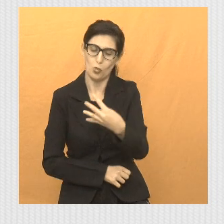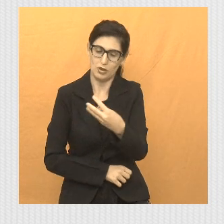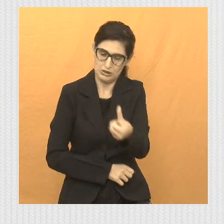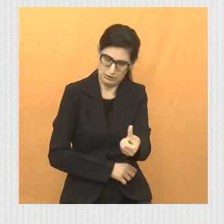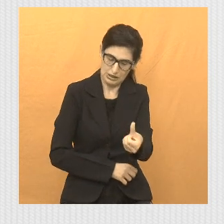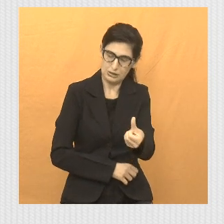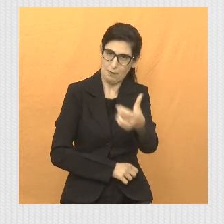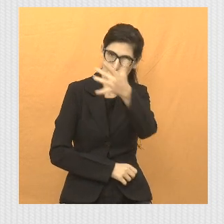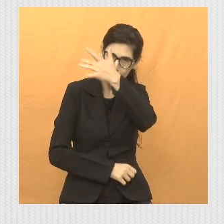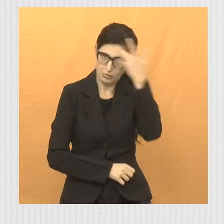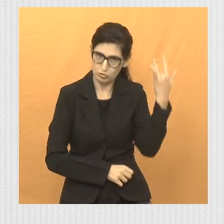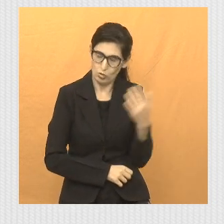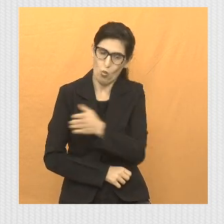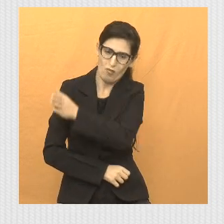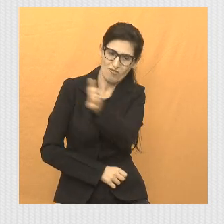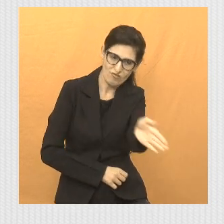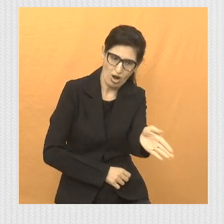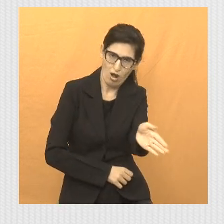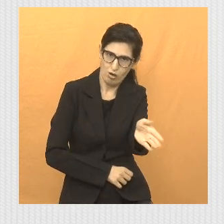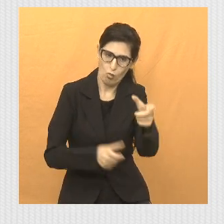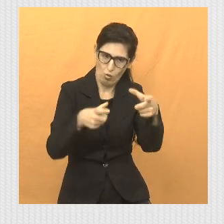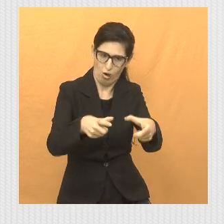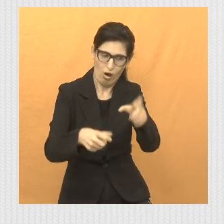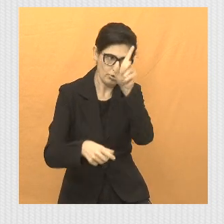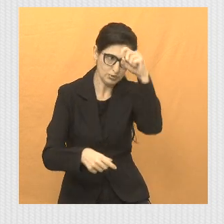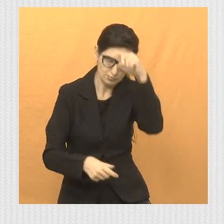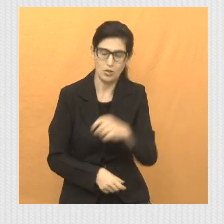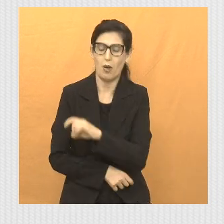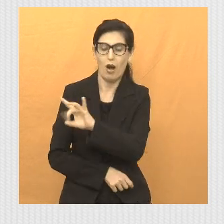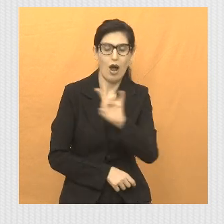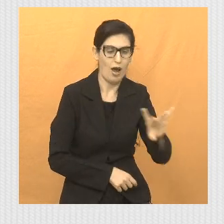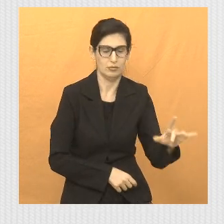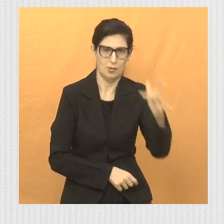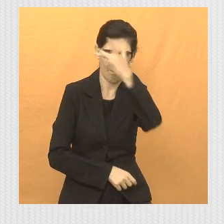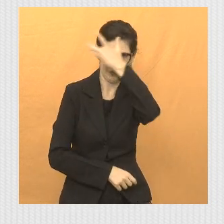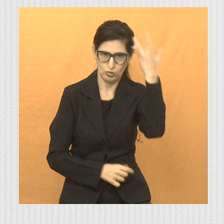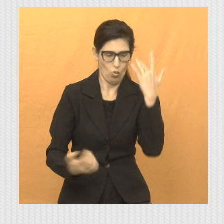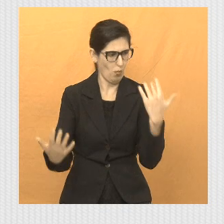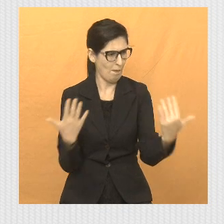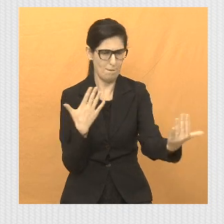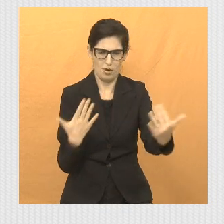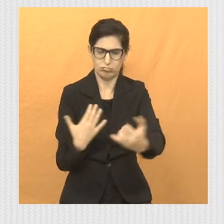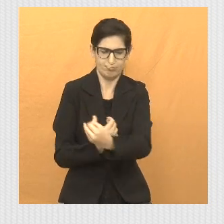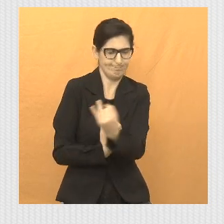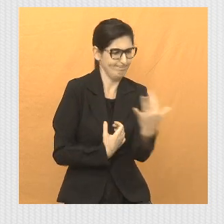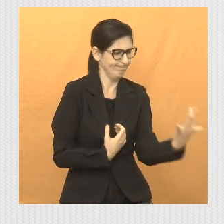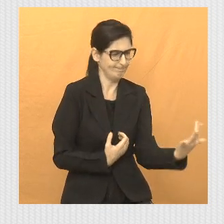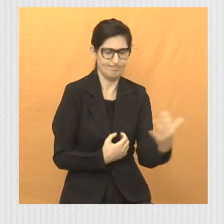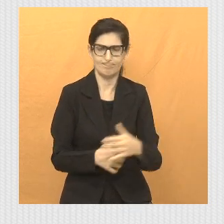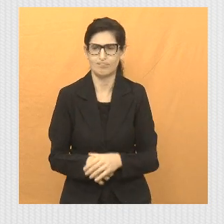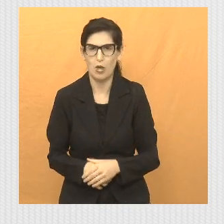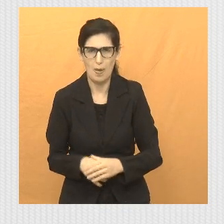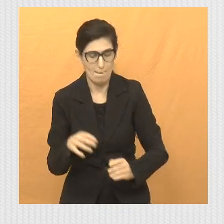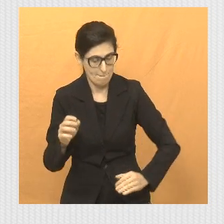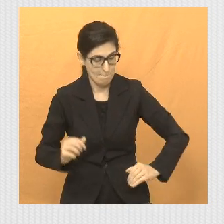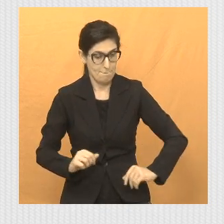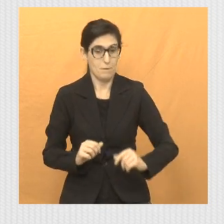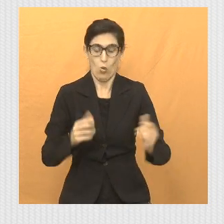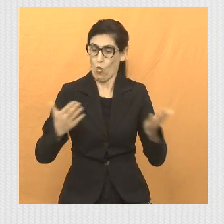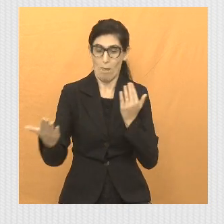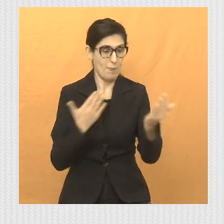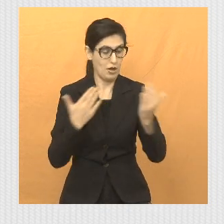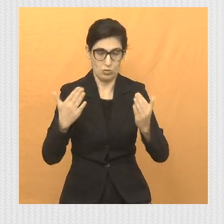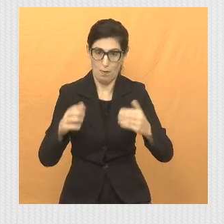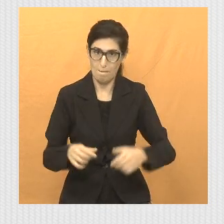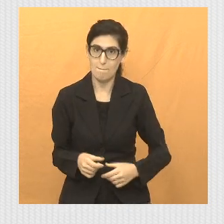5,46 consultas por habitante, o que é muito maior do que a média e parâmetro estabelecido